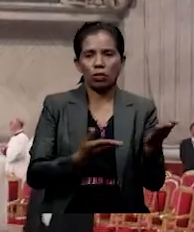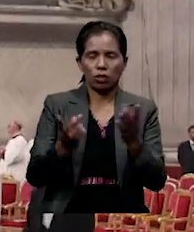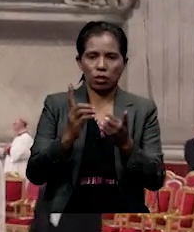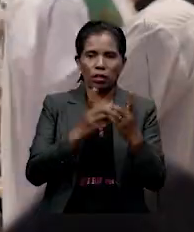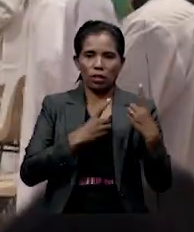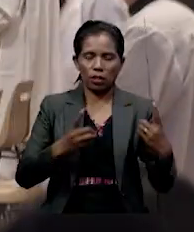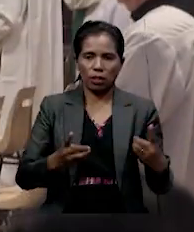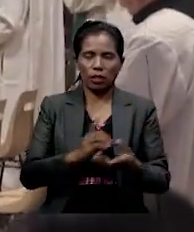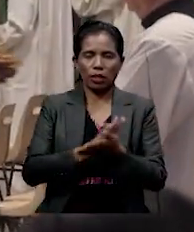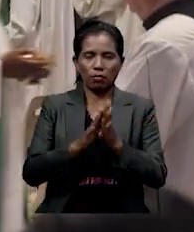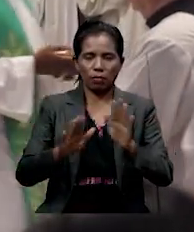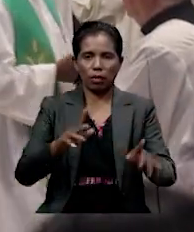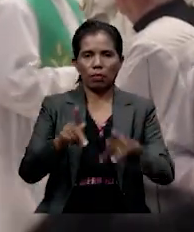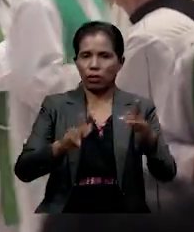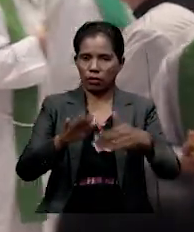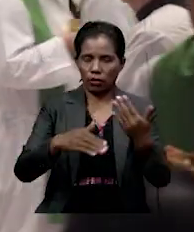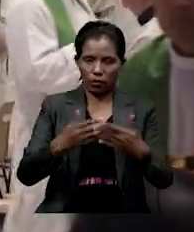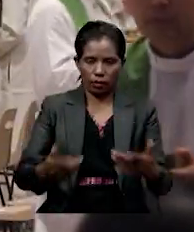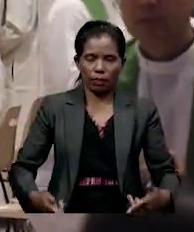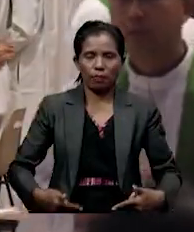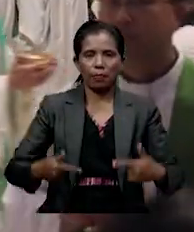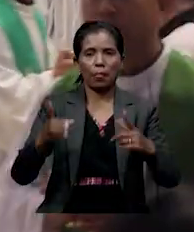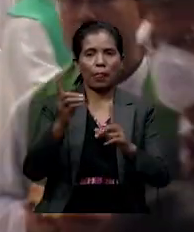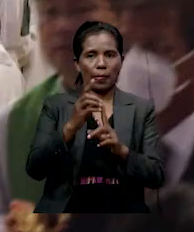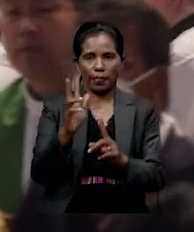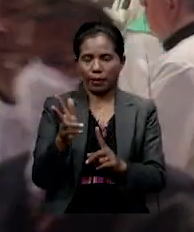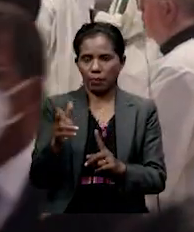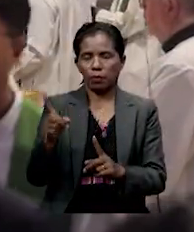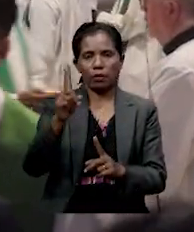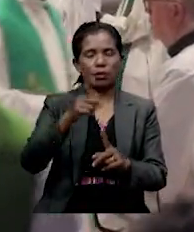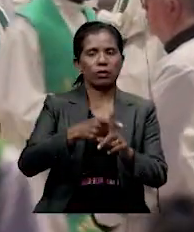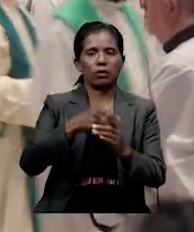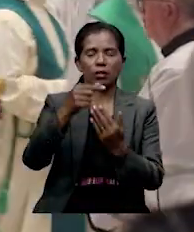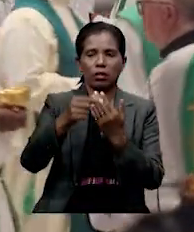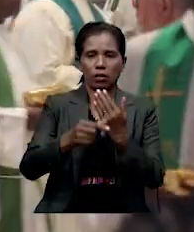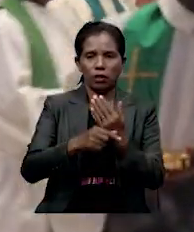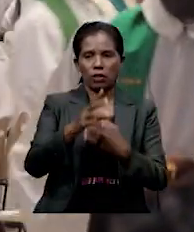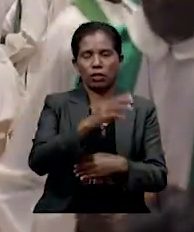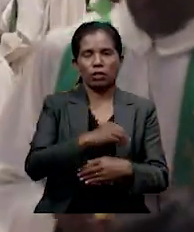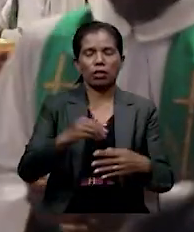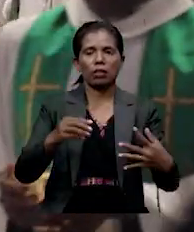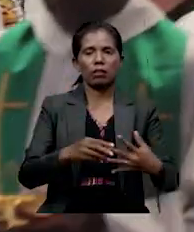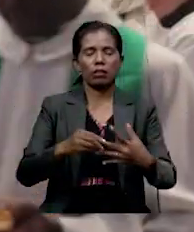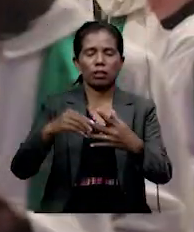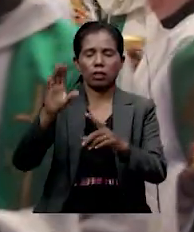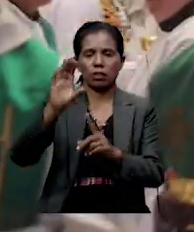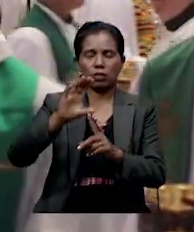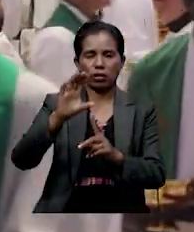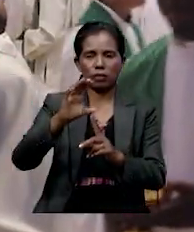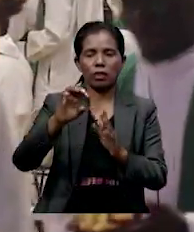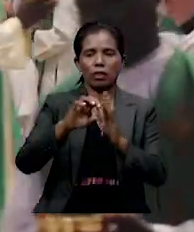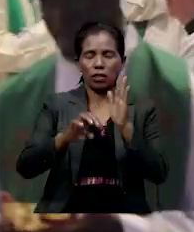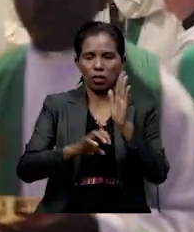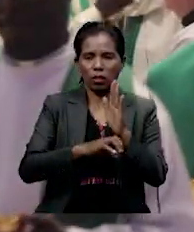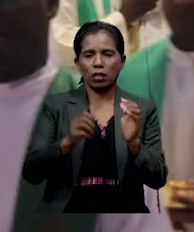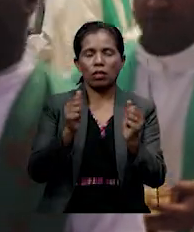e Amores. Além de Ne, e a Loron Tolunolo Resinida Fulano Agosto Ne, enviado especial Sef Estado Carela Xanana Guzmão,